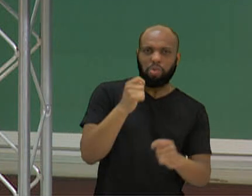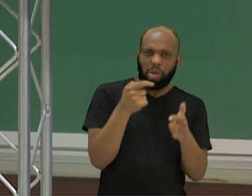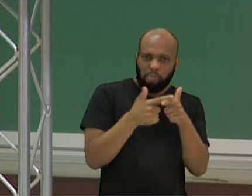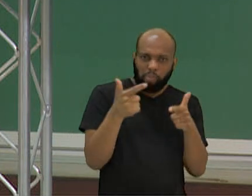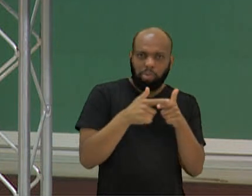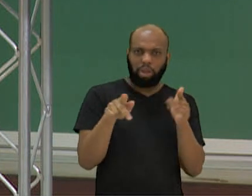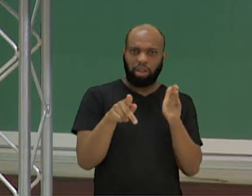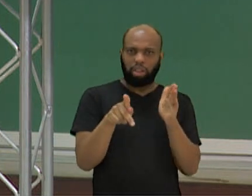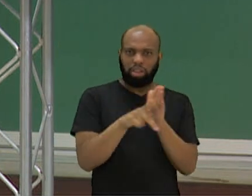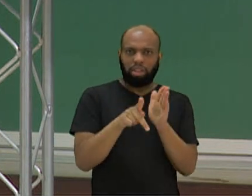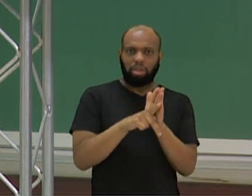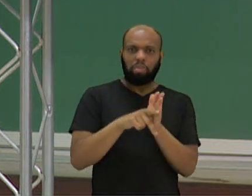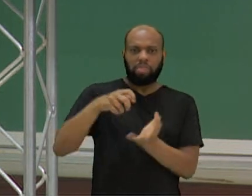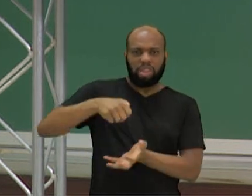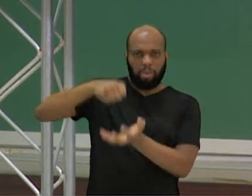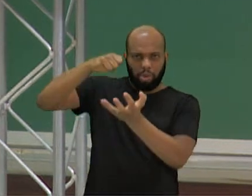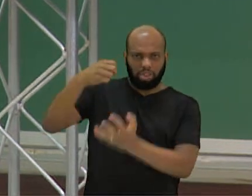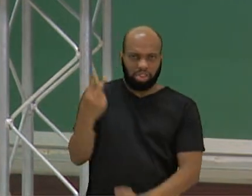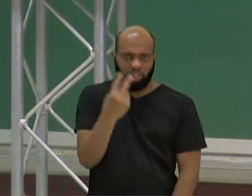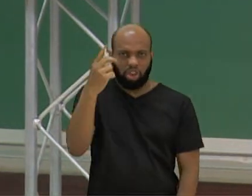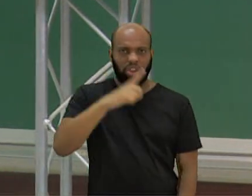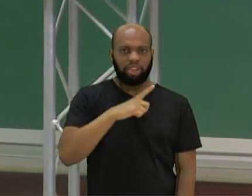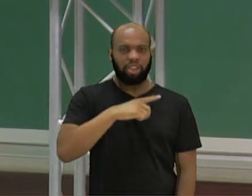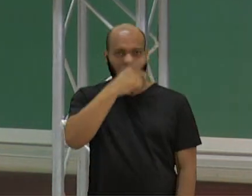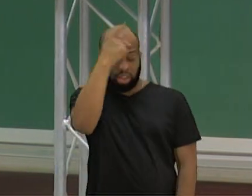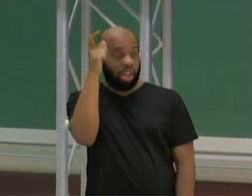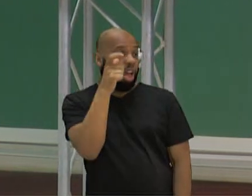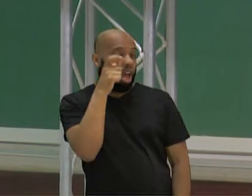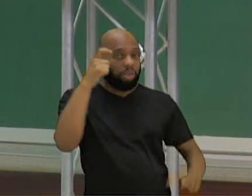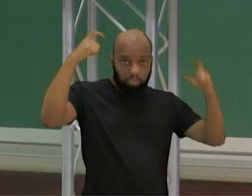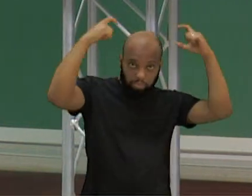pessoas estavam, sei lá, assistindo Mickey,